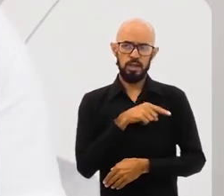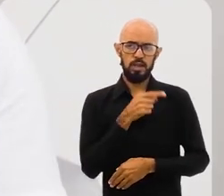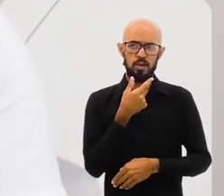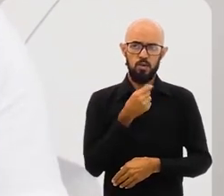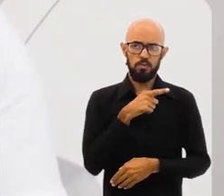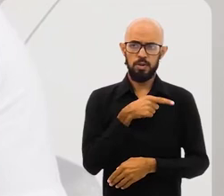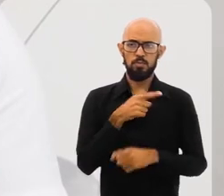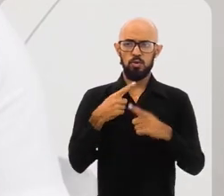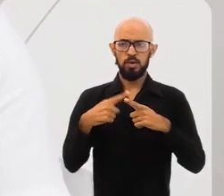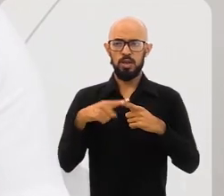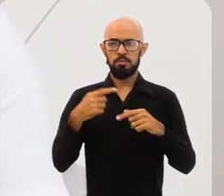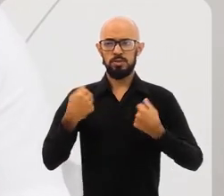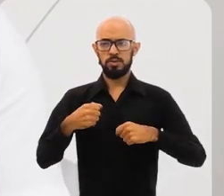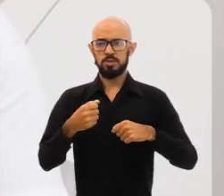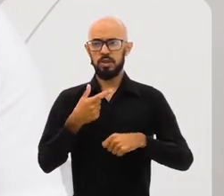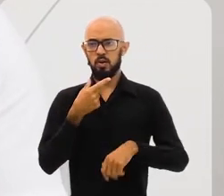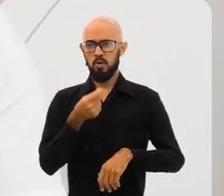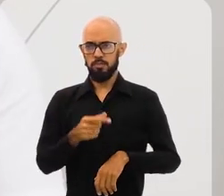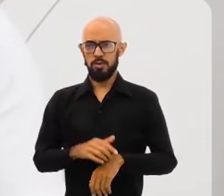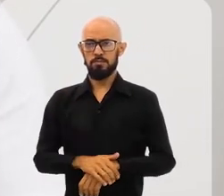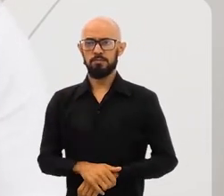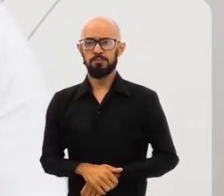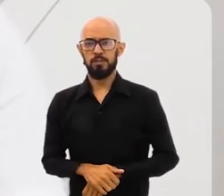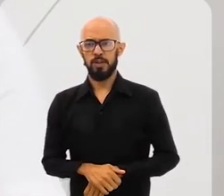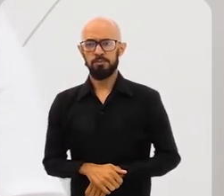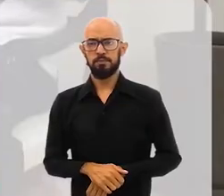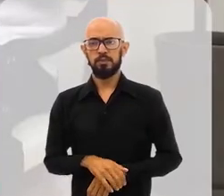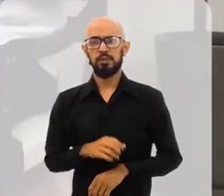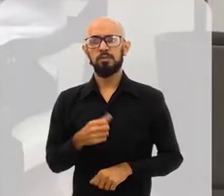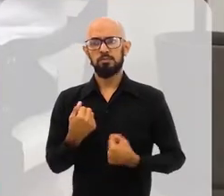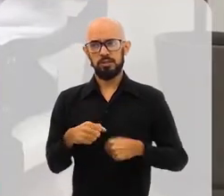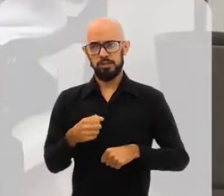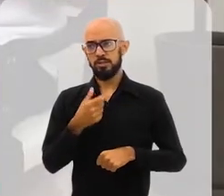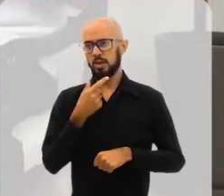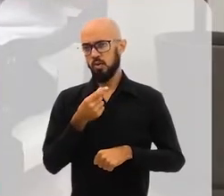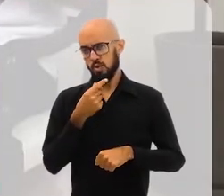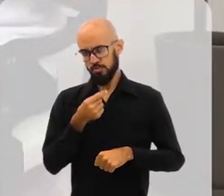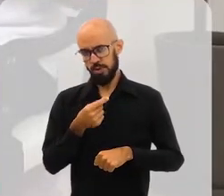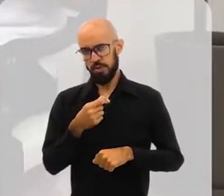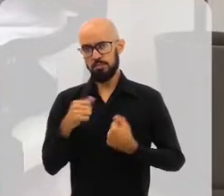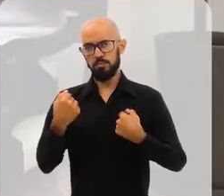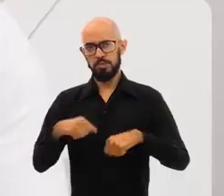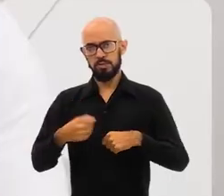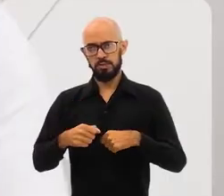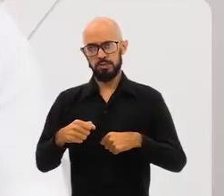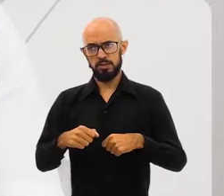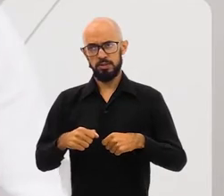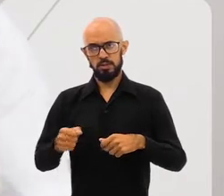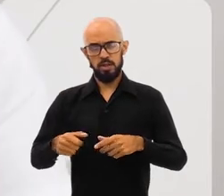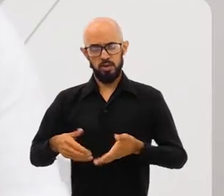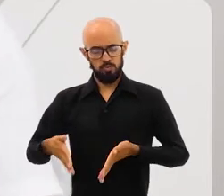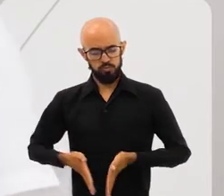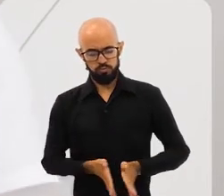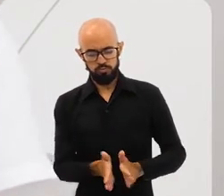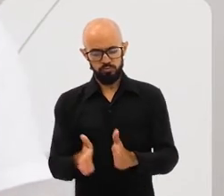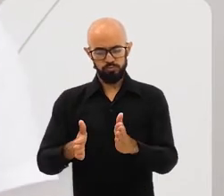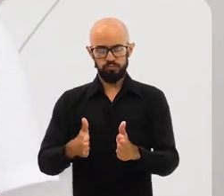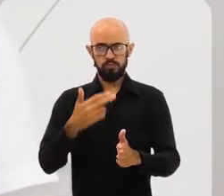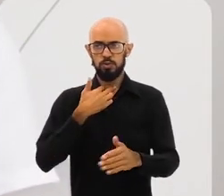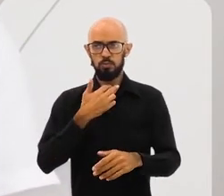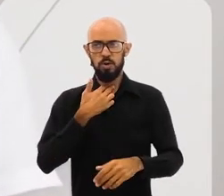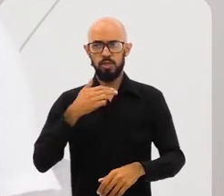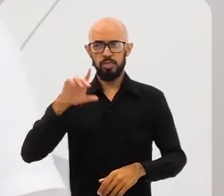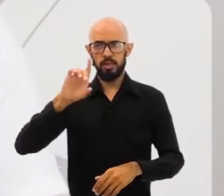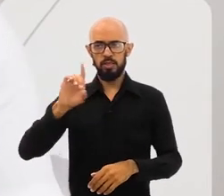exclusivamente masculino intensamente essa questão você precisa ser homem você precisa ter um destino próprio você não pode ter